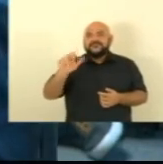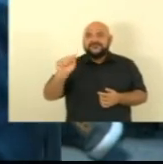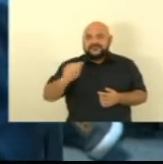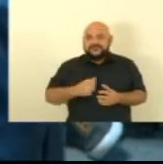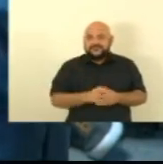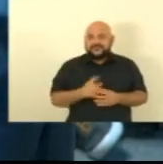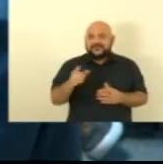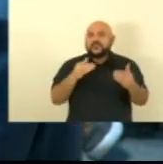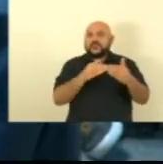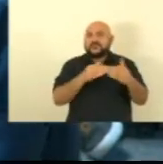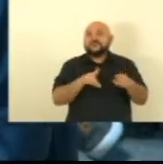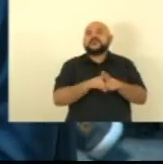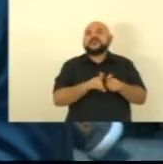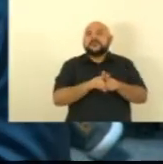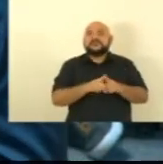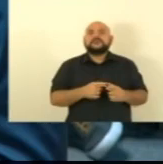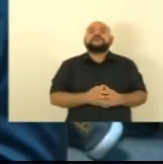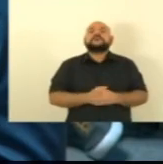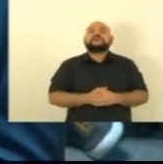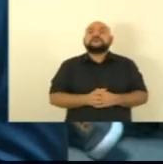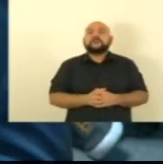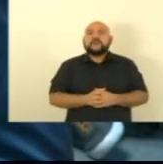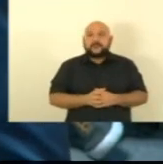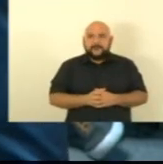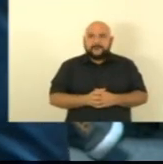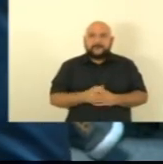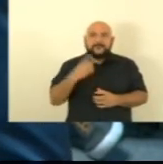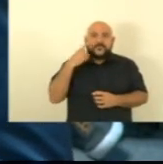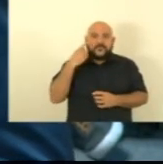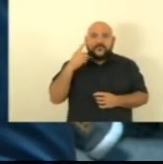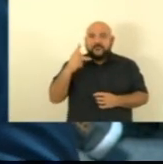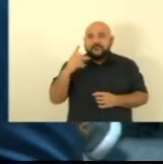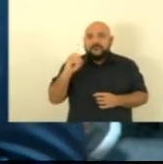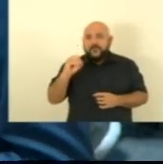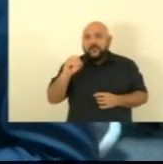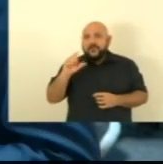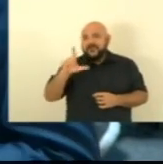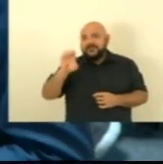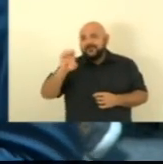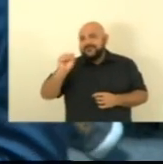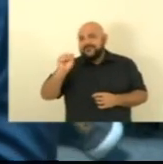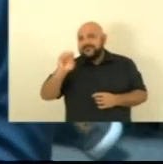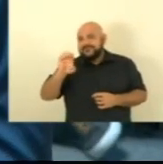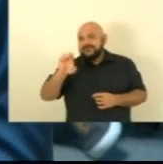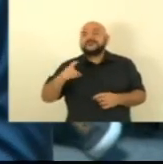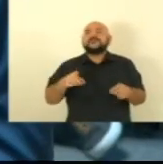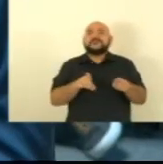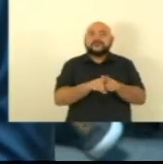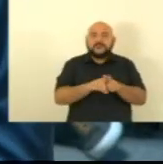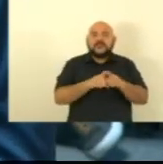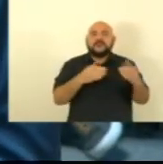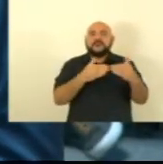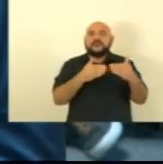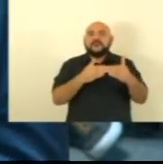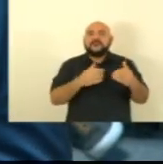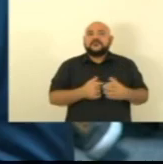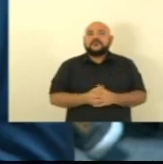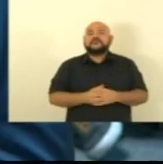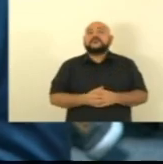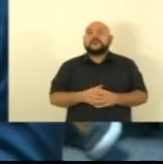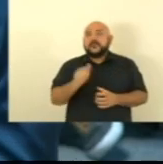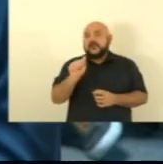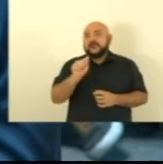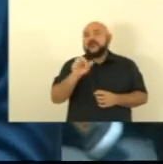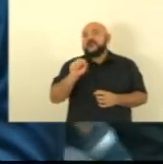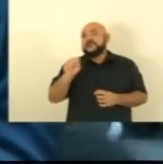Deputado Alcântaro, com relator, deputado Alcântaro. Deputado Lucas Polese. Deputado Lucas, com relator. Deputado Capitão Assunção. Com